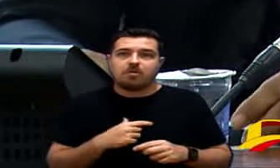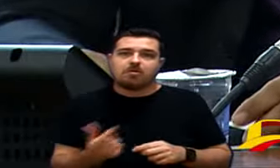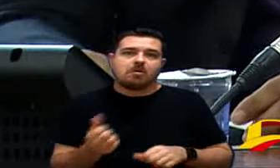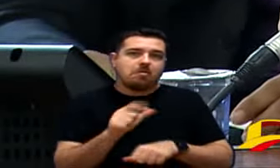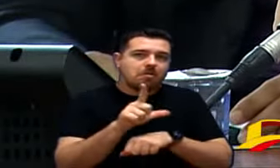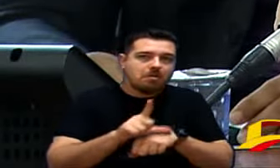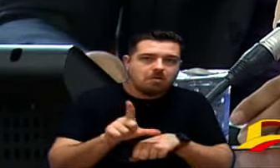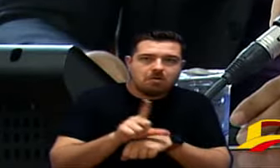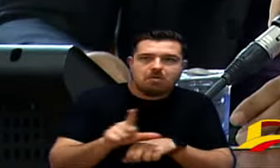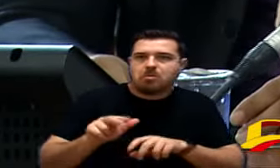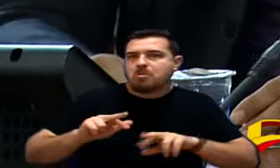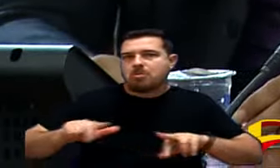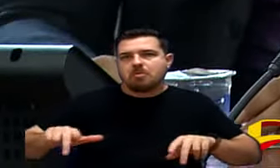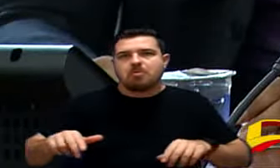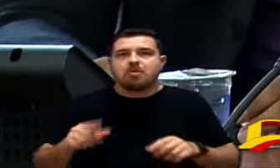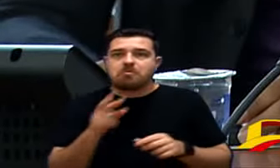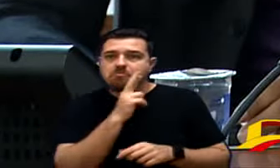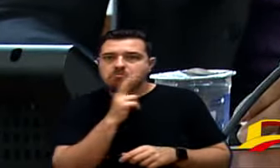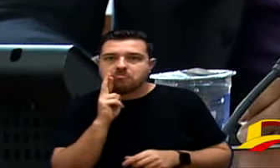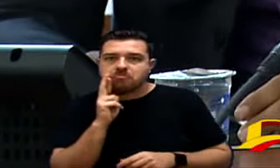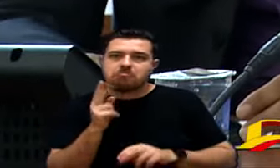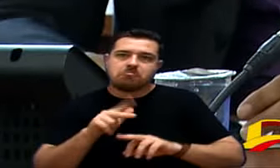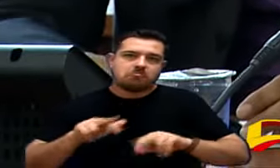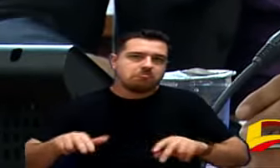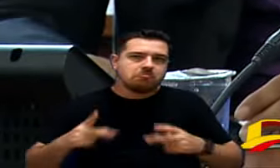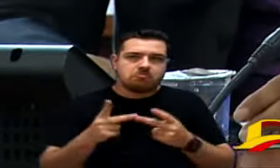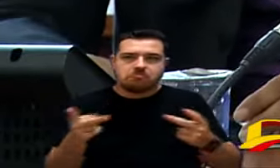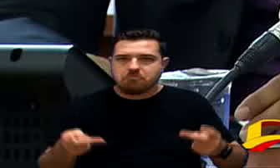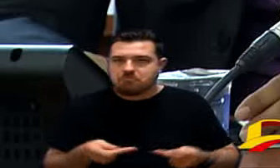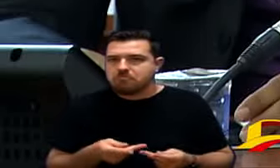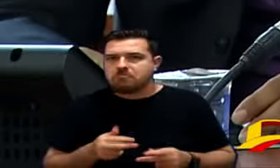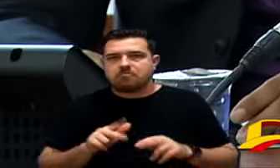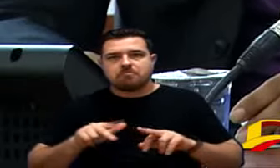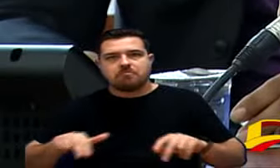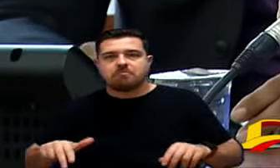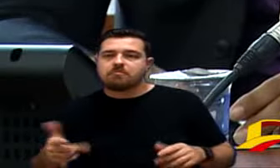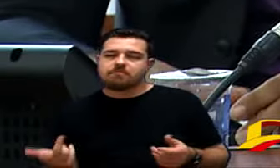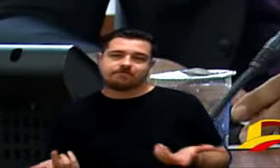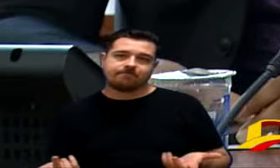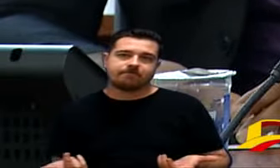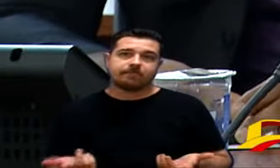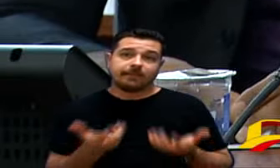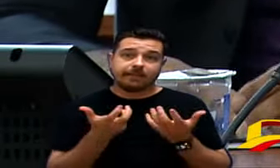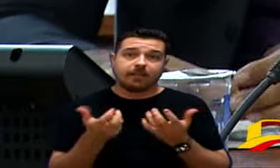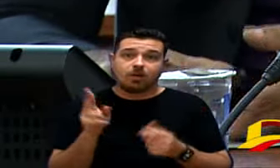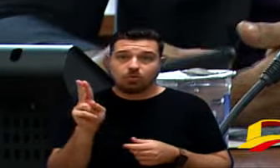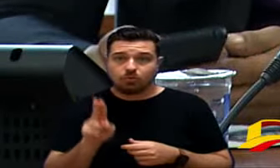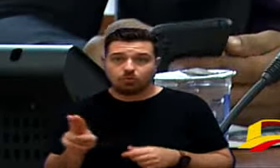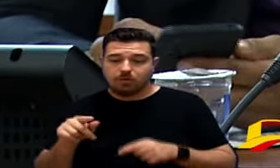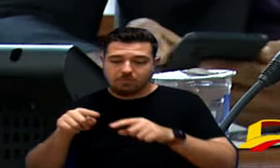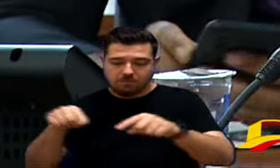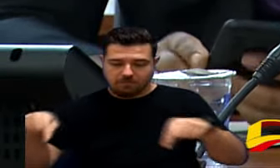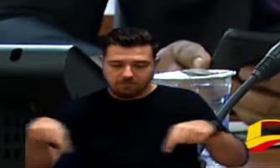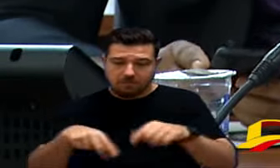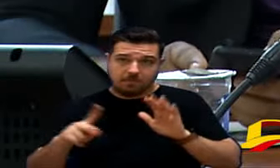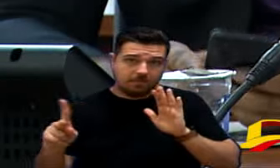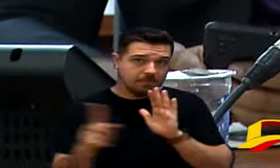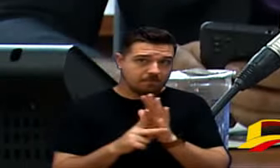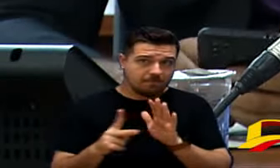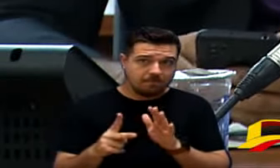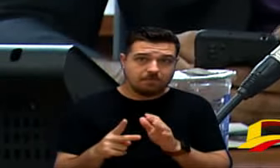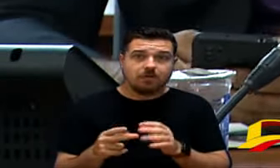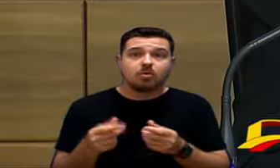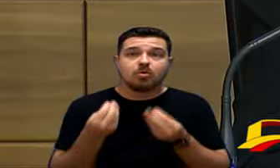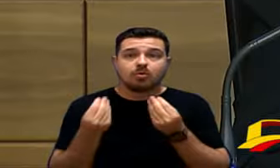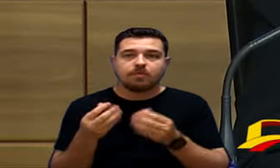uma churrascaria tem uma pizzaria tem um empreendimento e quer usar aquele espaço que é próximo